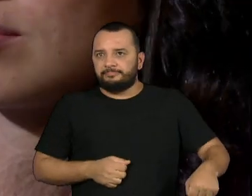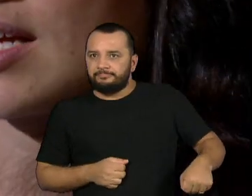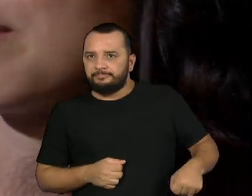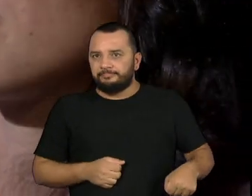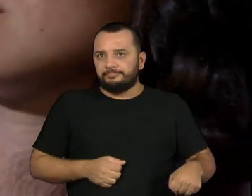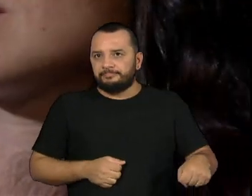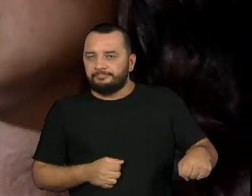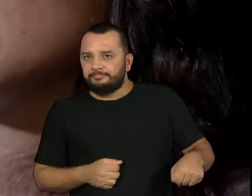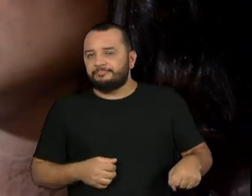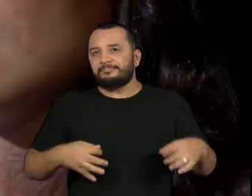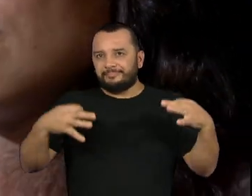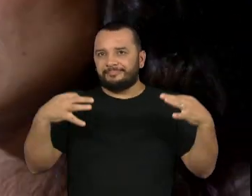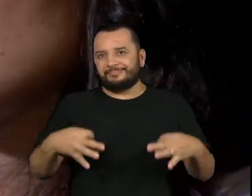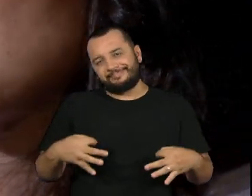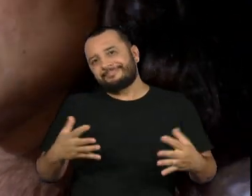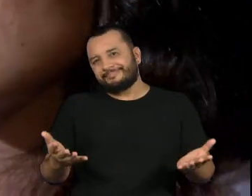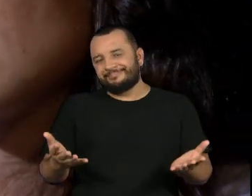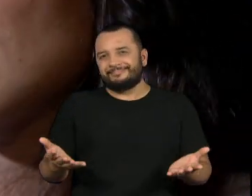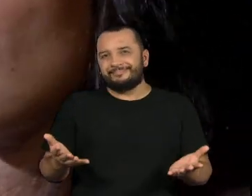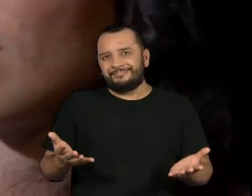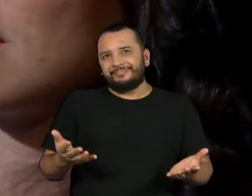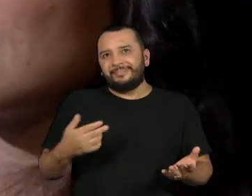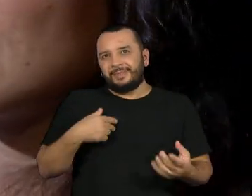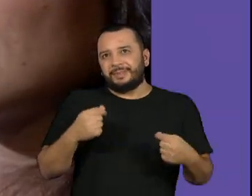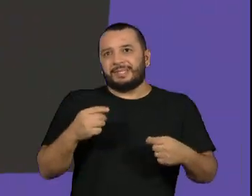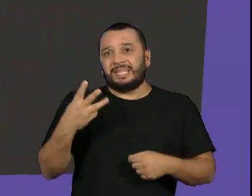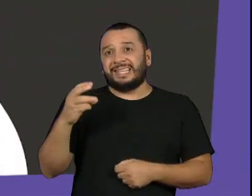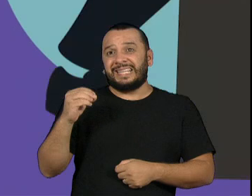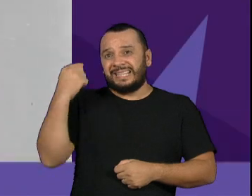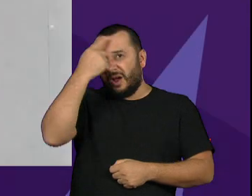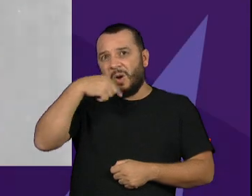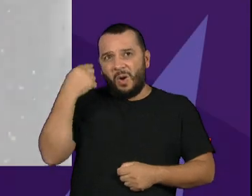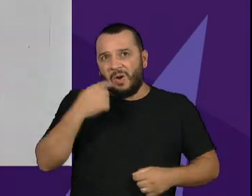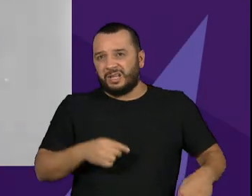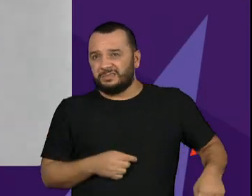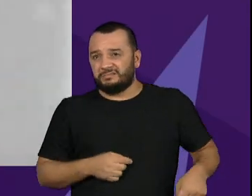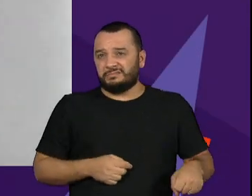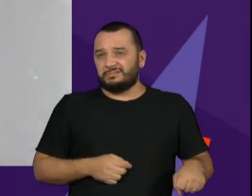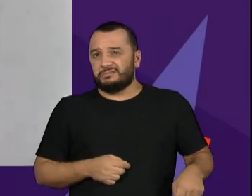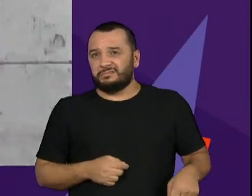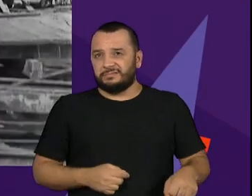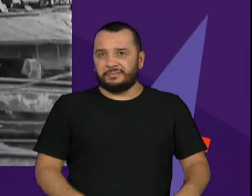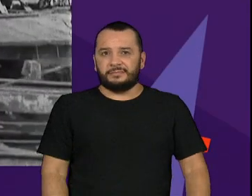barco, então você acaba ficando no leme. Fiquei no leme mais de 30 horas, assim.